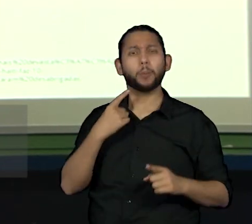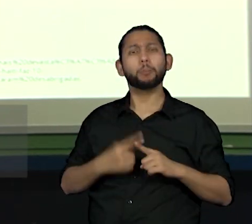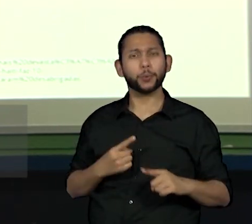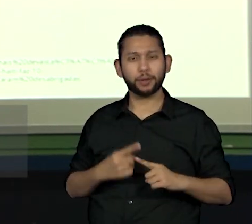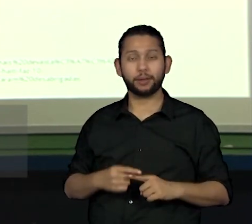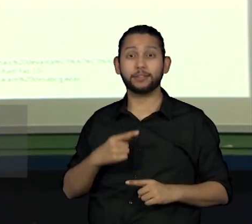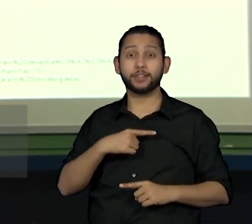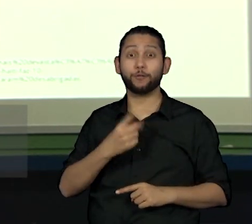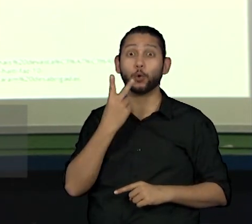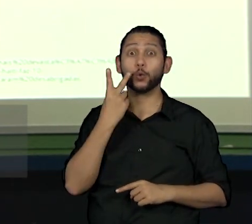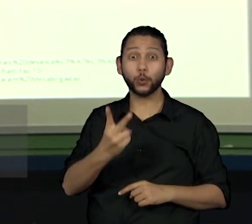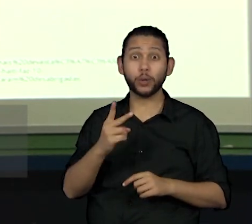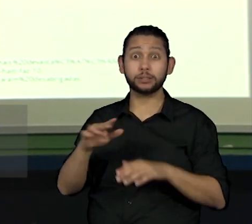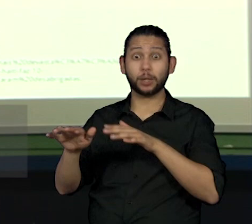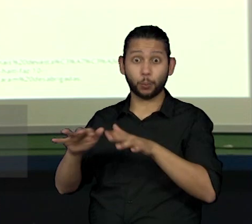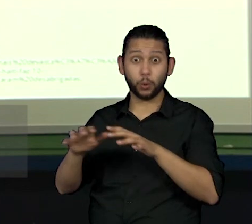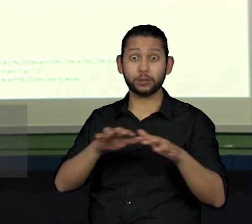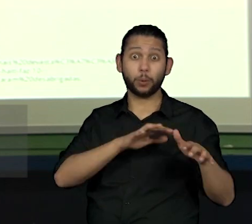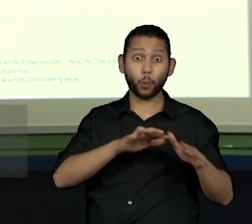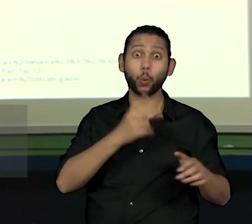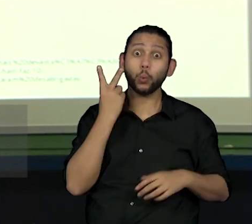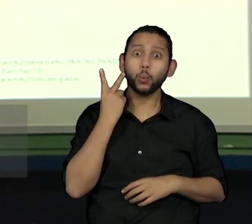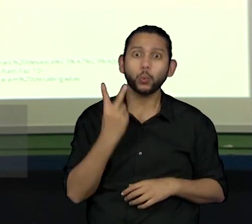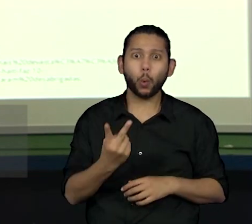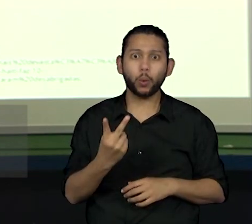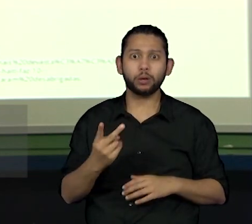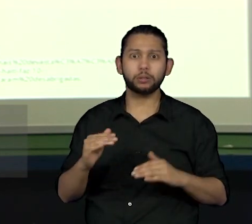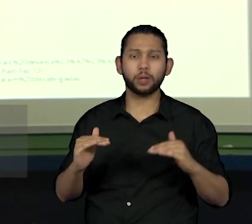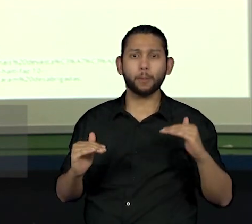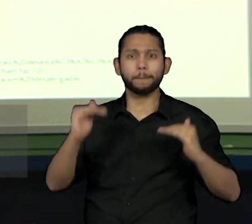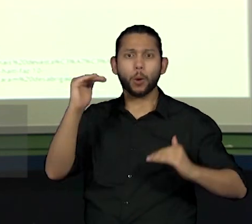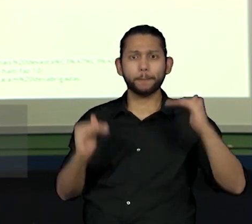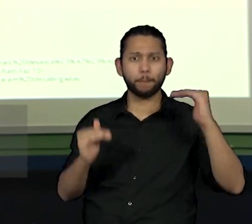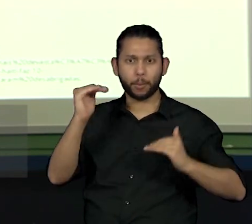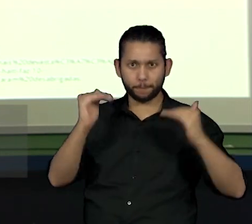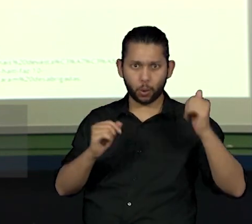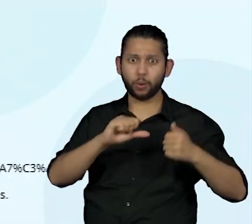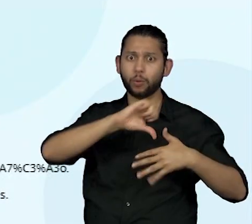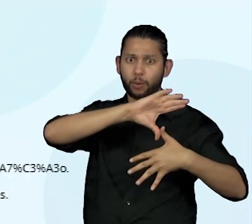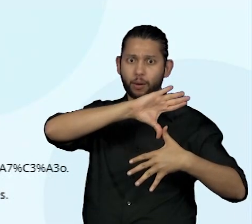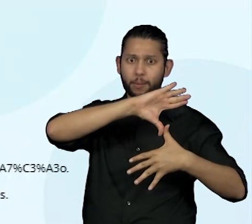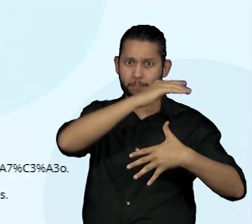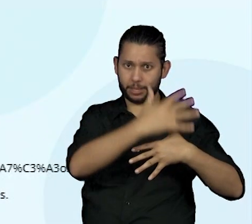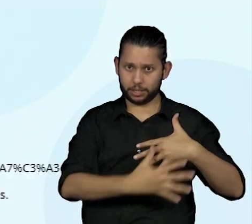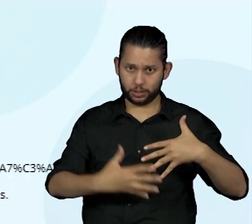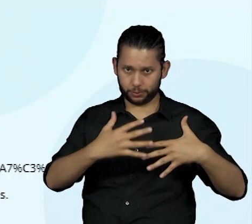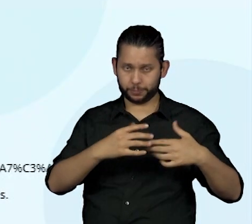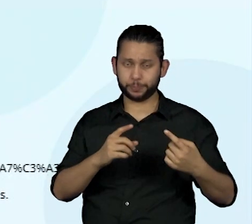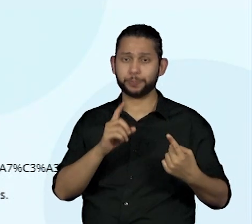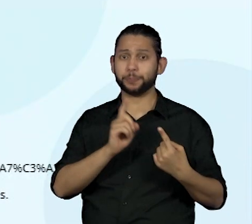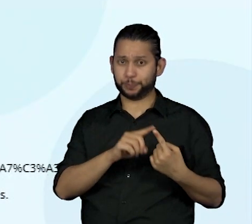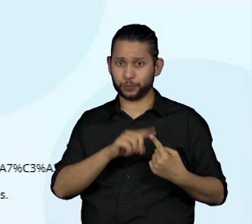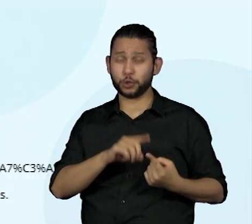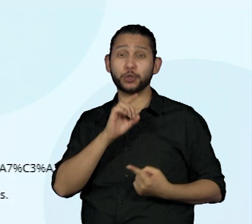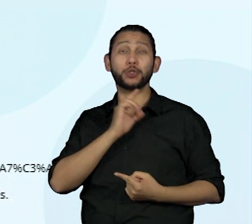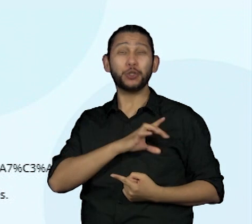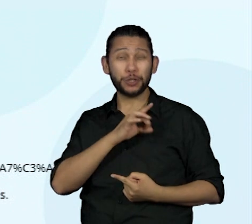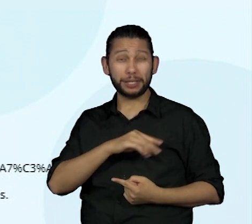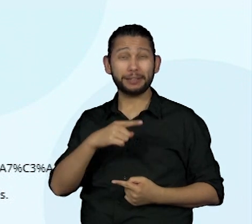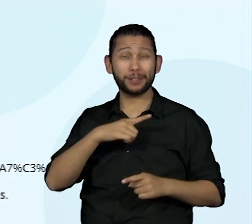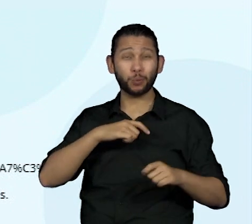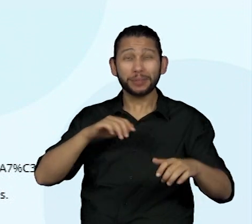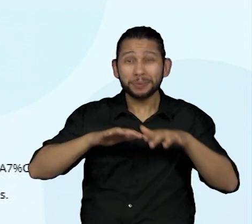2 terremotos com proporções diferentes aqui no continente americano. Chile. Aconteceu um terremoto no